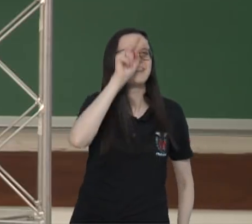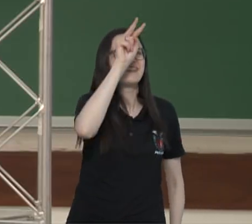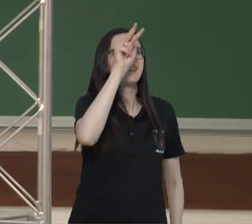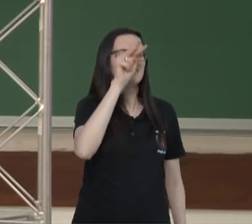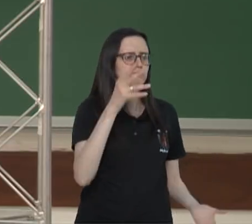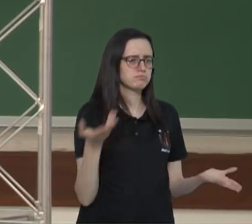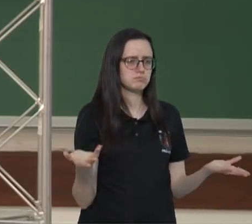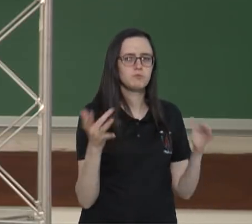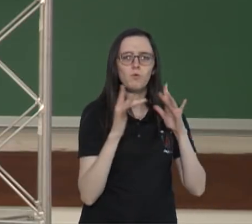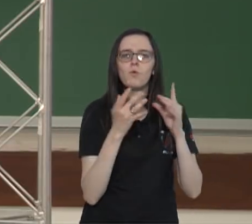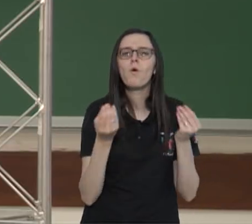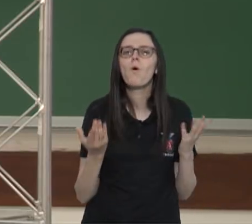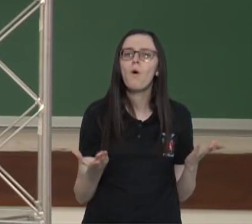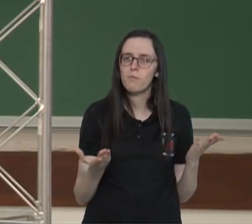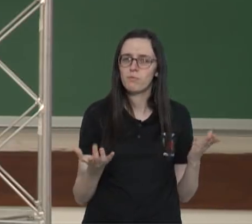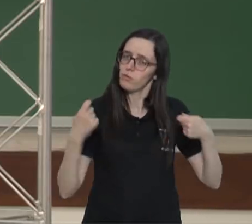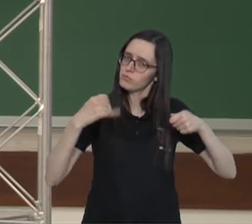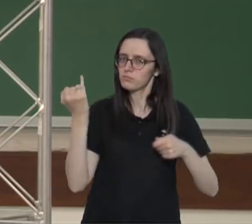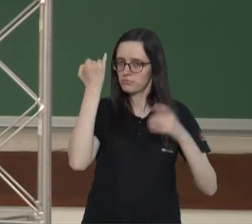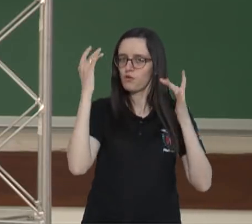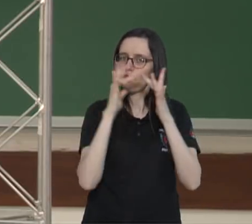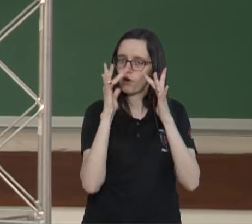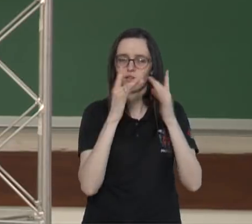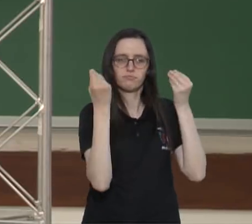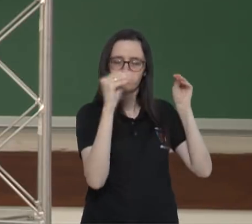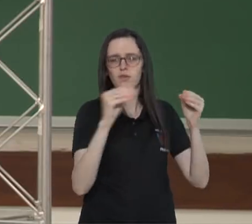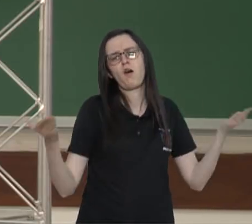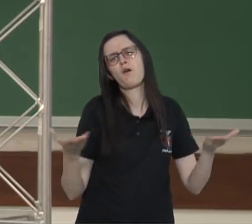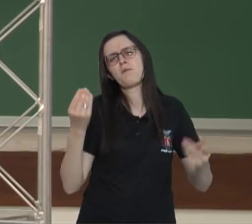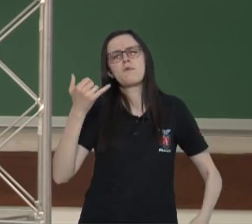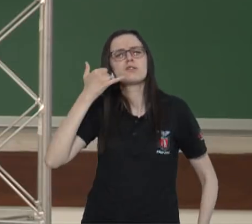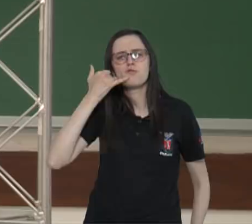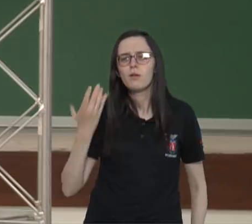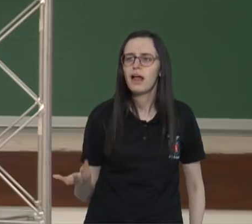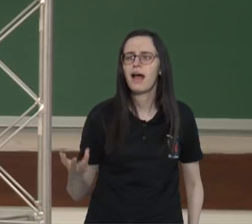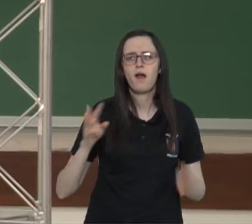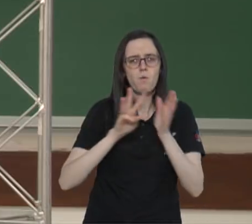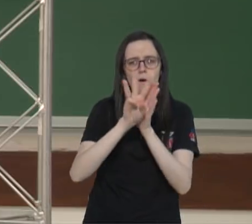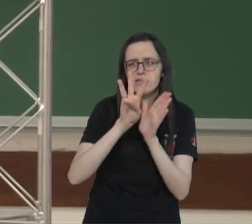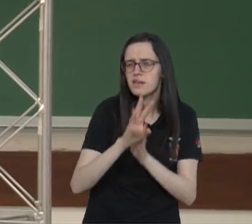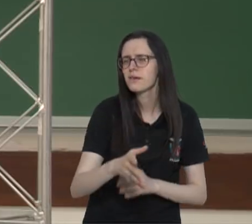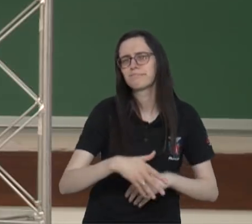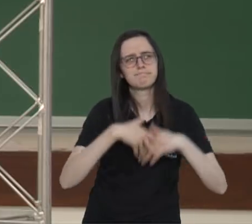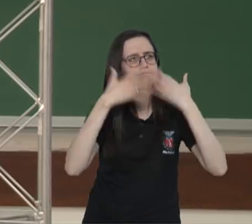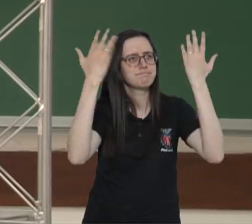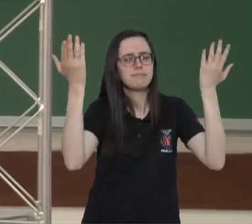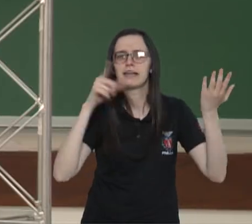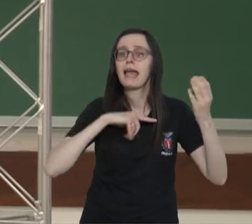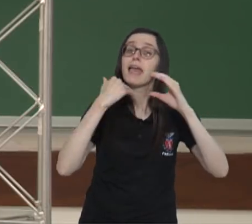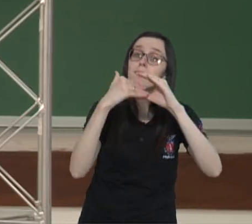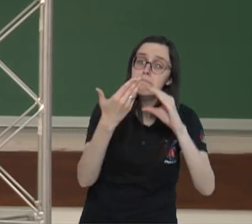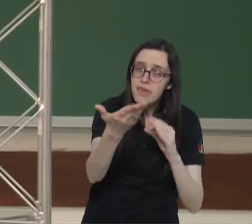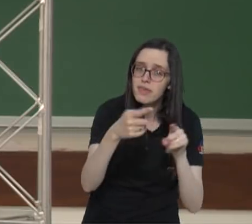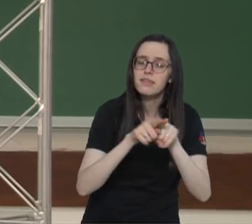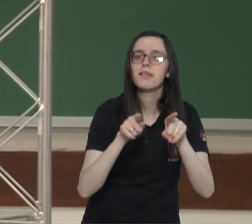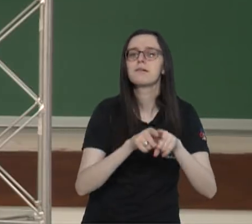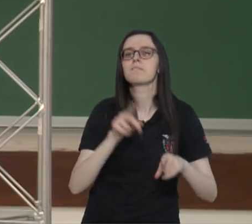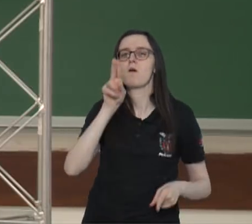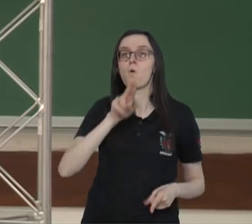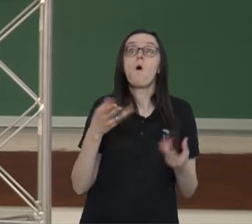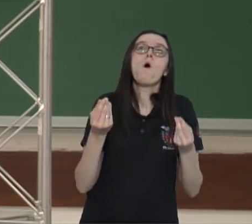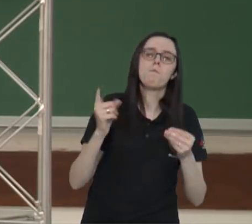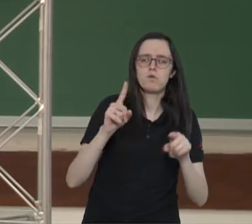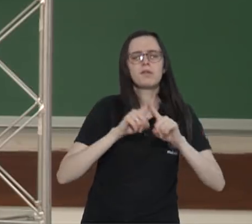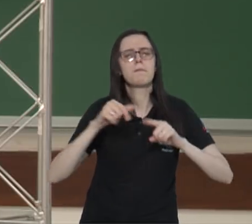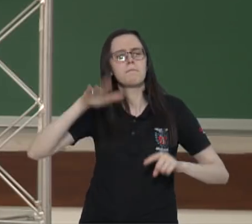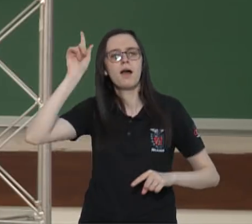fica um pouco complicado. Então, óbvio que tem que ter o contato. Hoje em dia, muito celular, WhatsApp, né? E-mail, não usa muito, é mais as